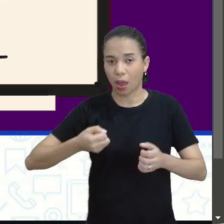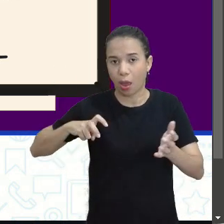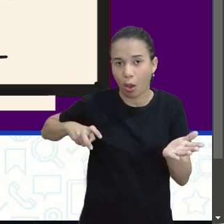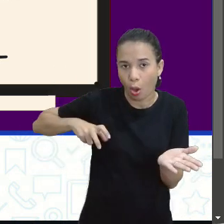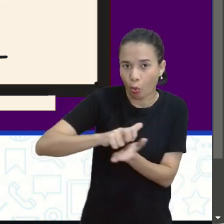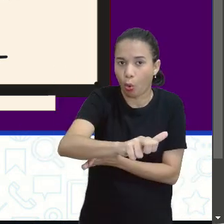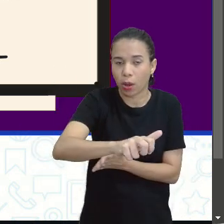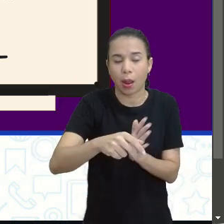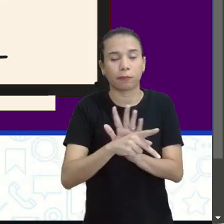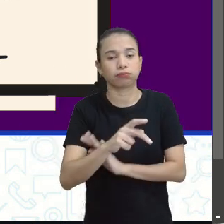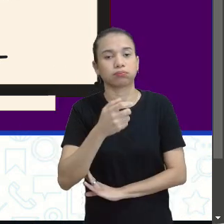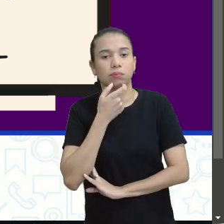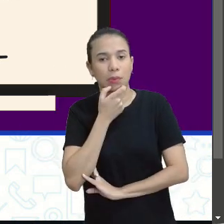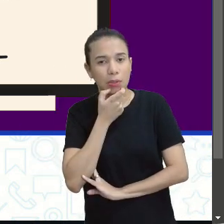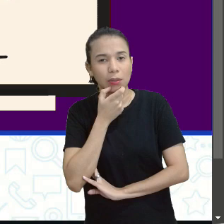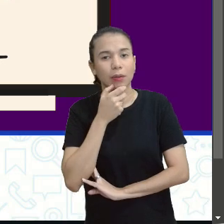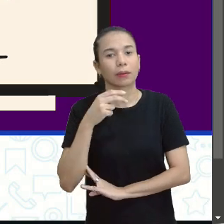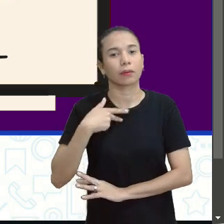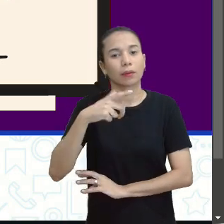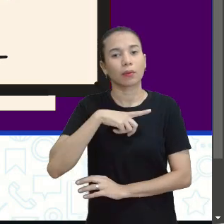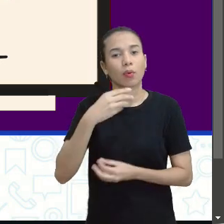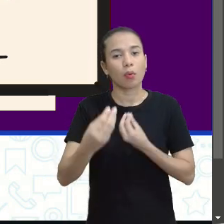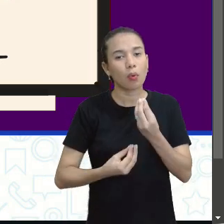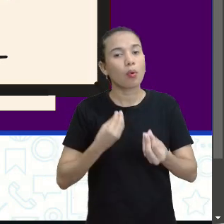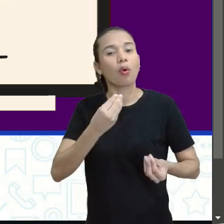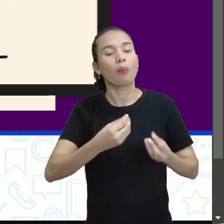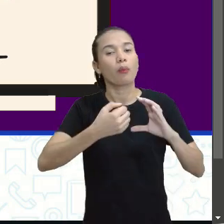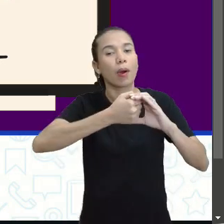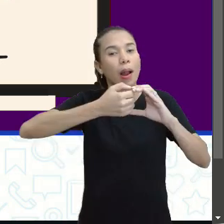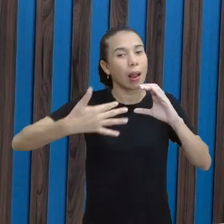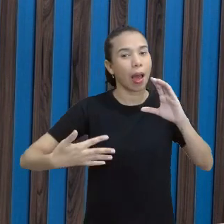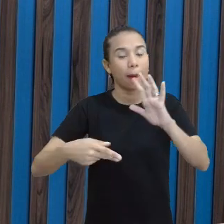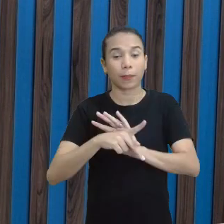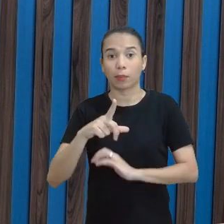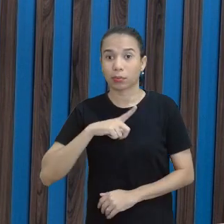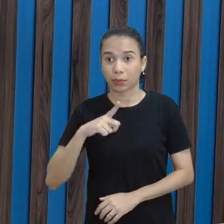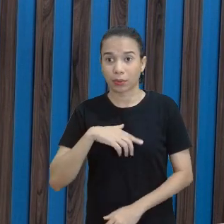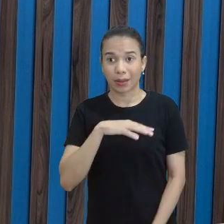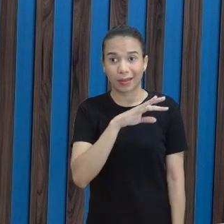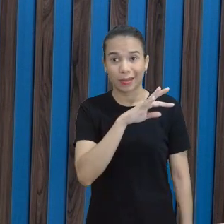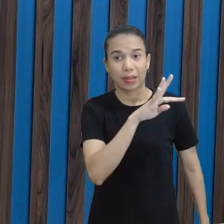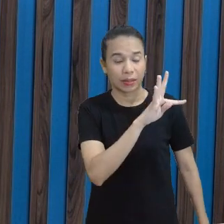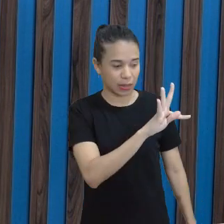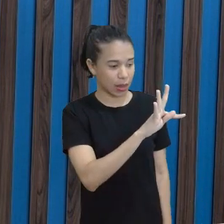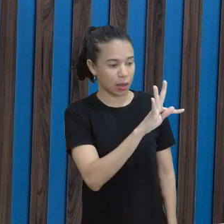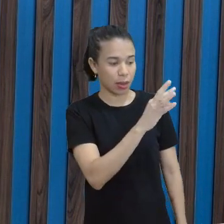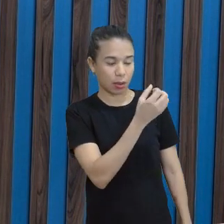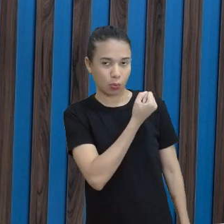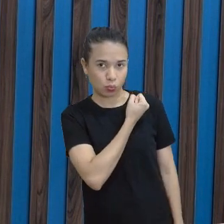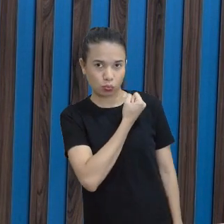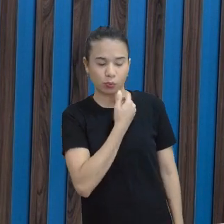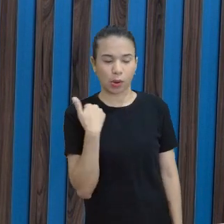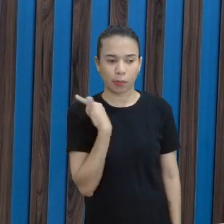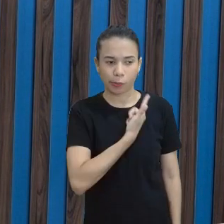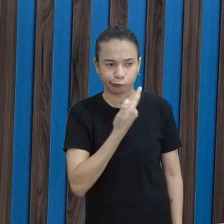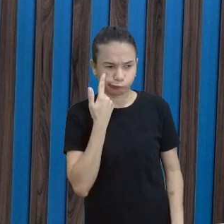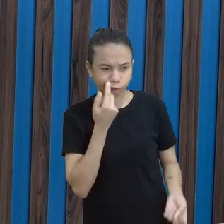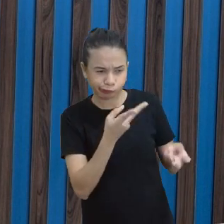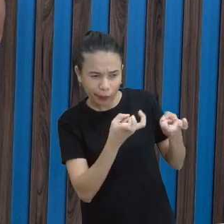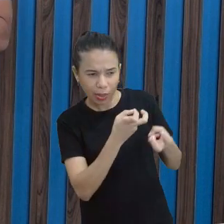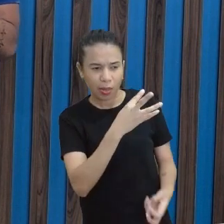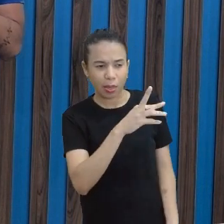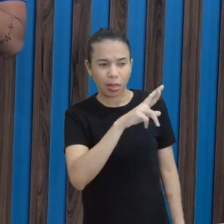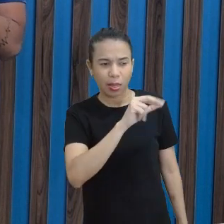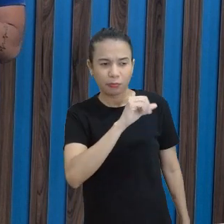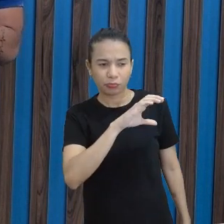em inglês. E aí, nessa sua classe, né, vocês vão ver aí que vai ter o T e um número para a gente poder especificar. Então,